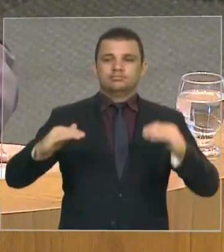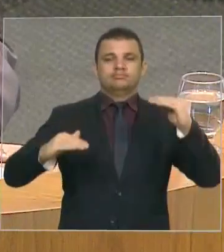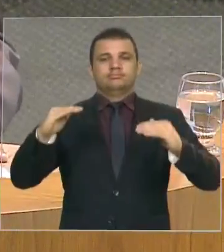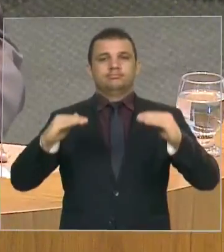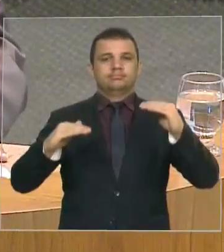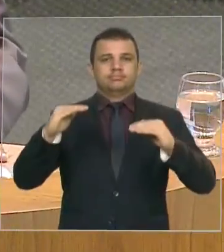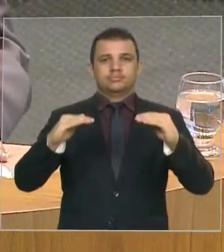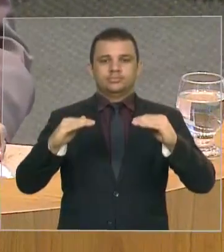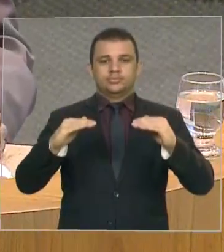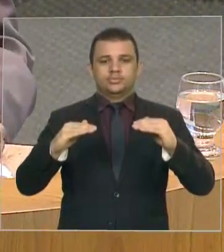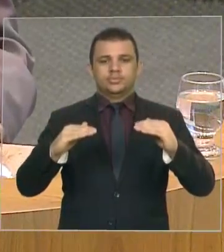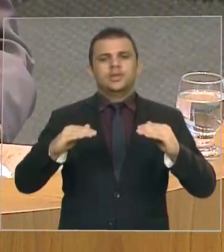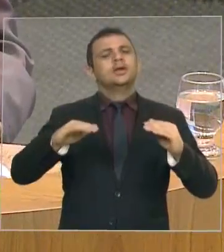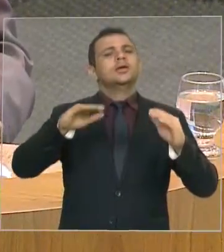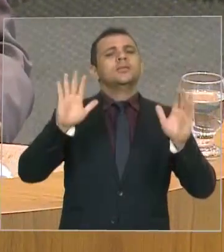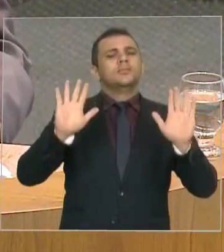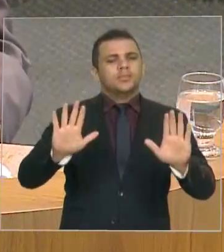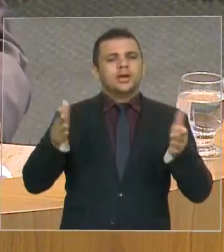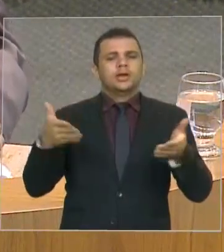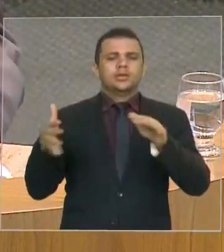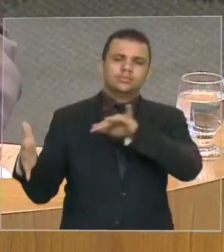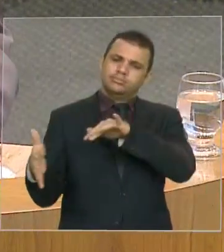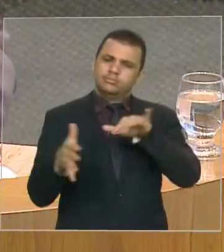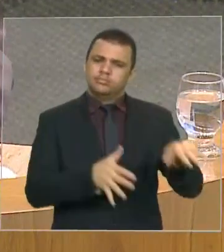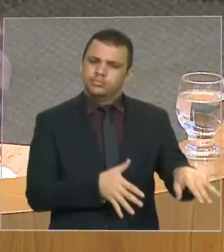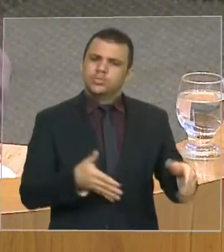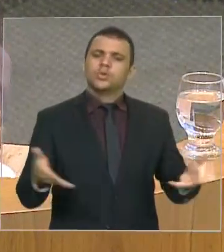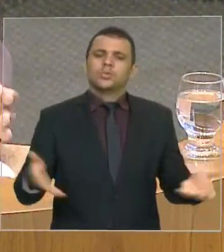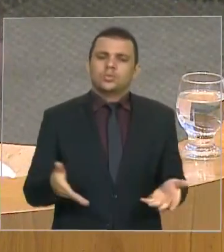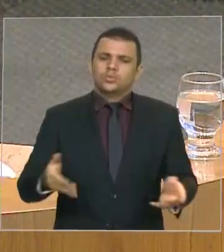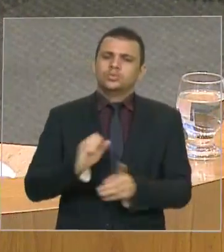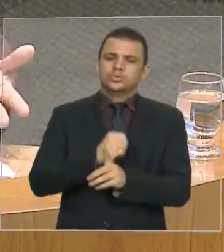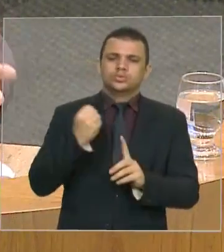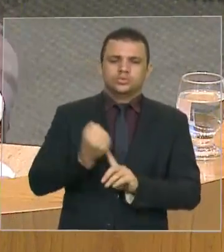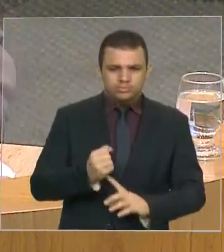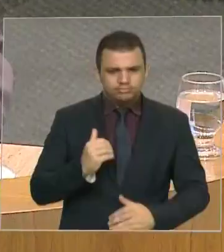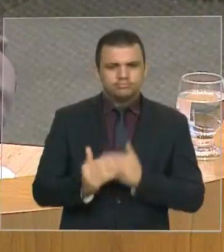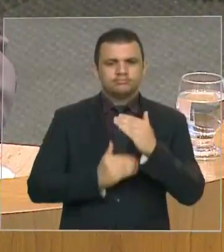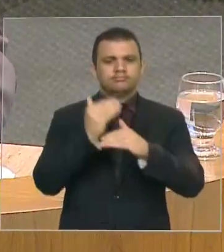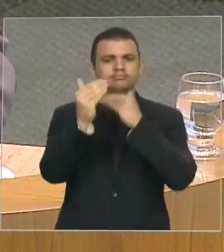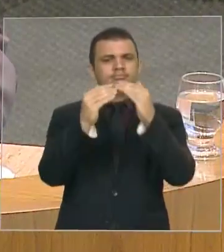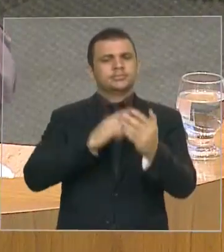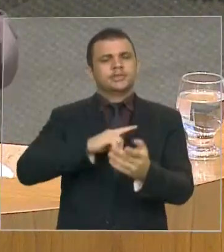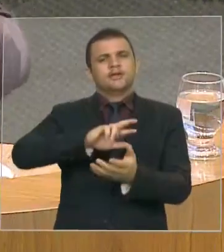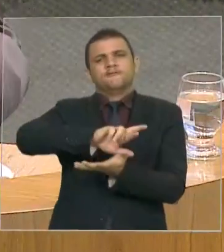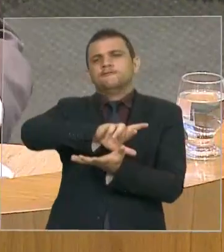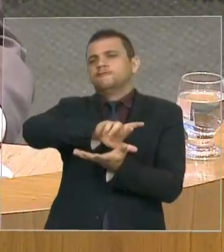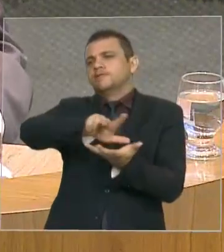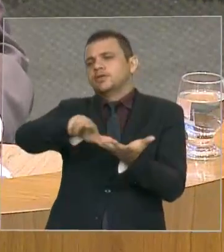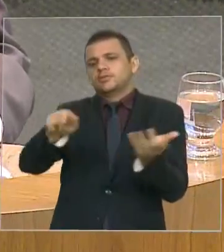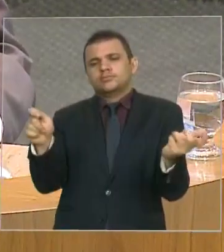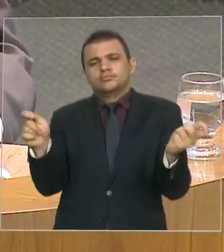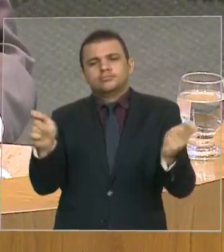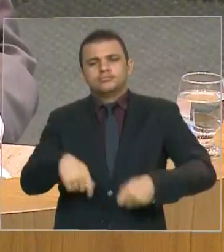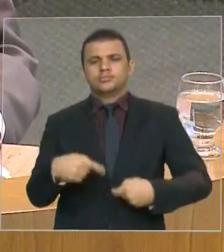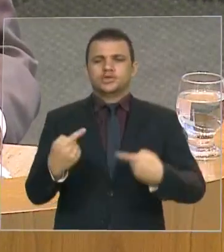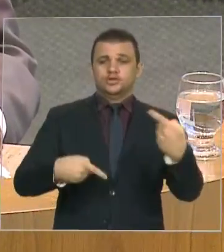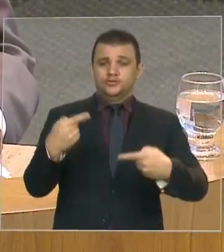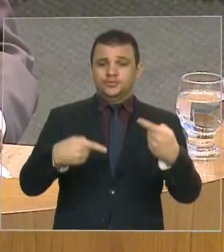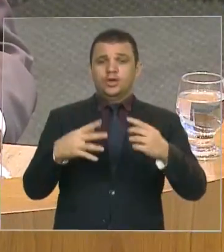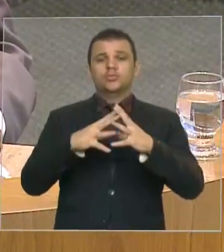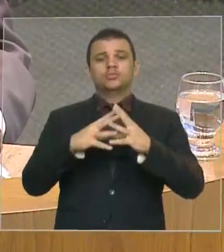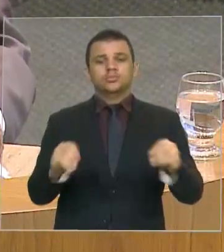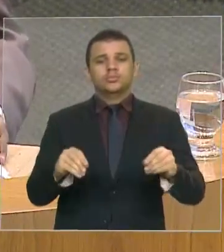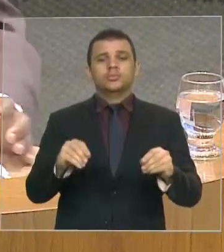sociedade evoluída que temos vários mecanismos para resolver as nossas contendas que não seja a